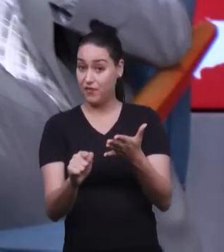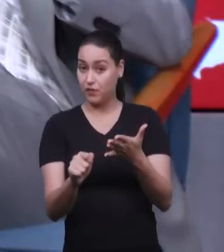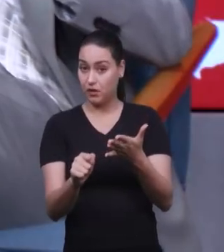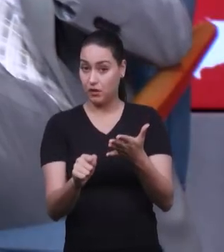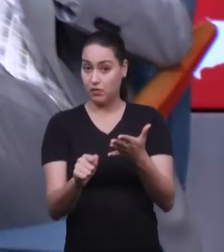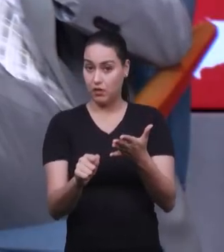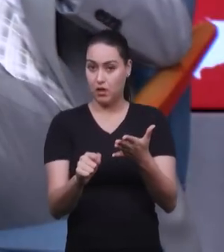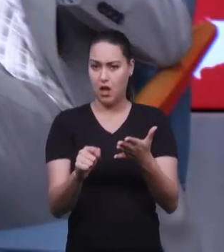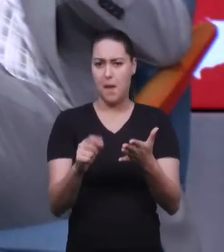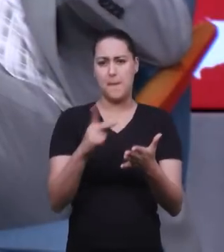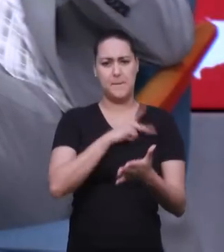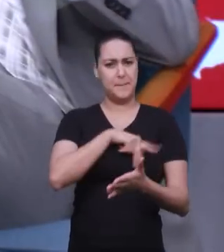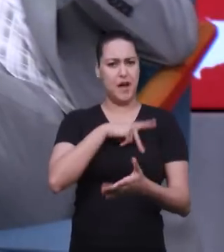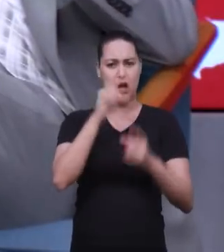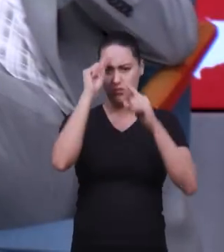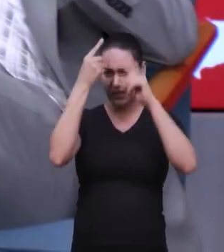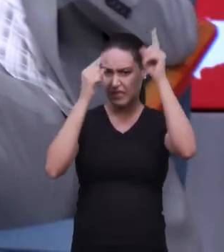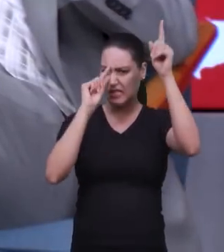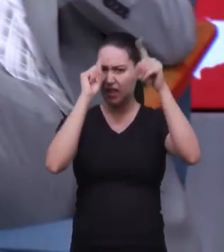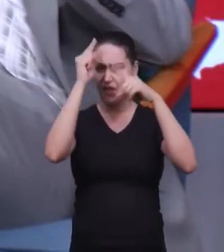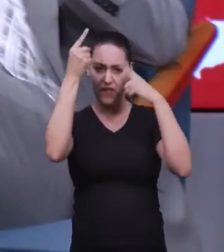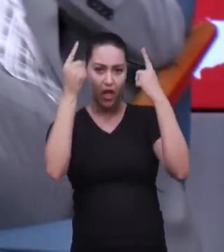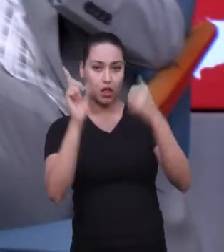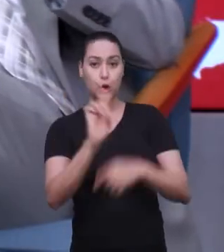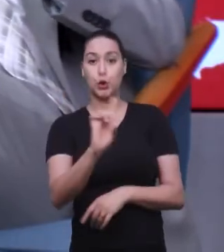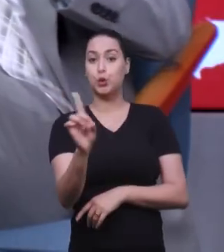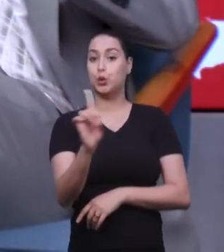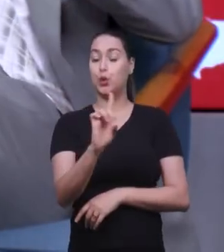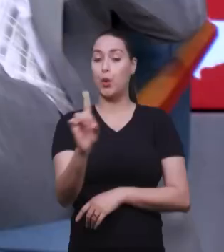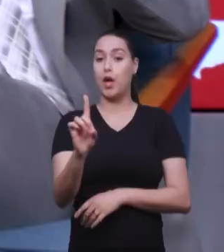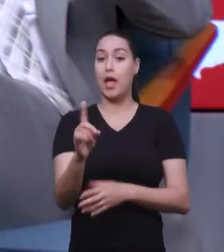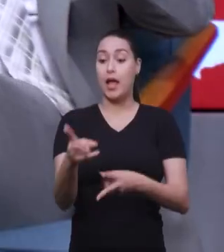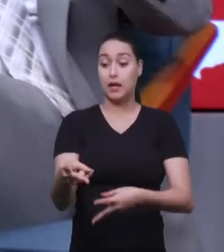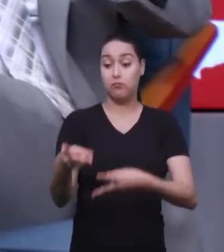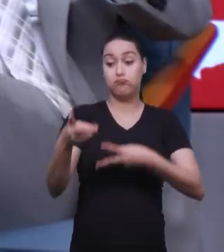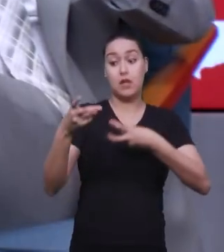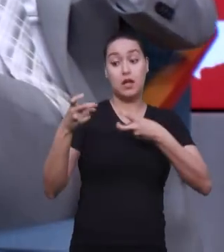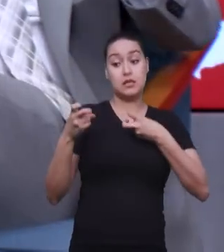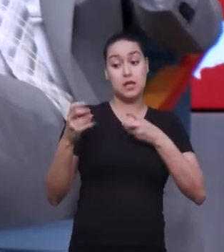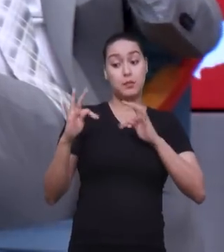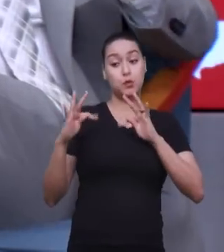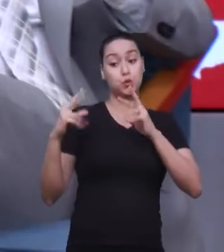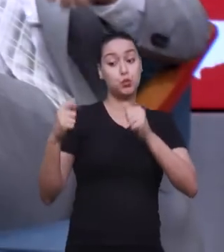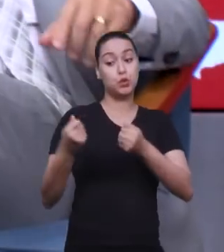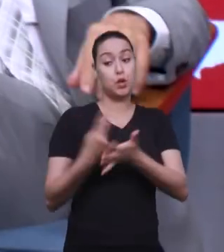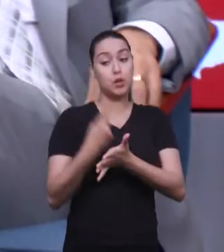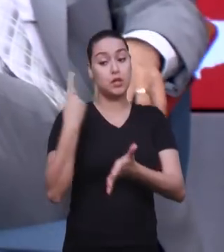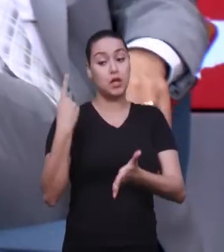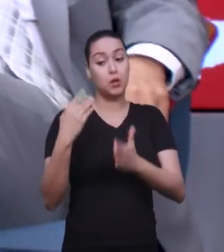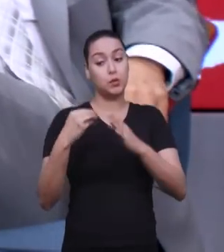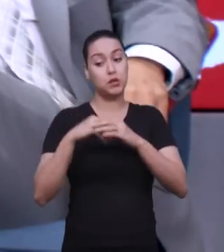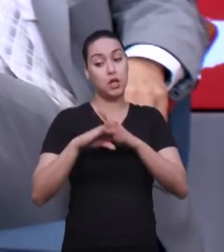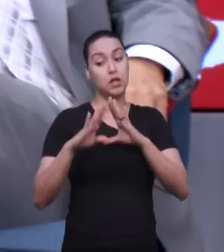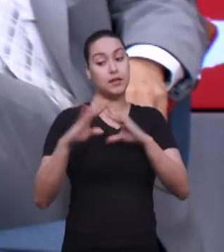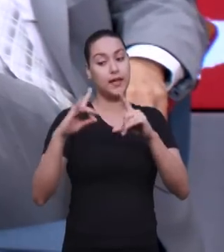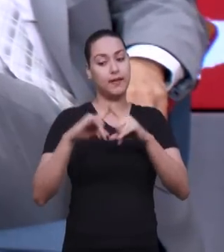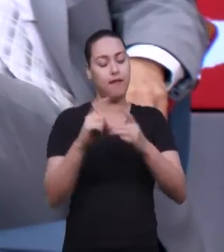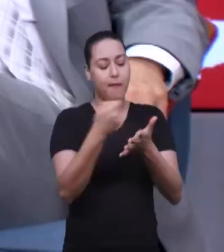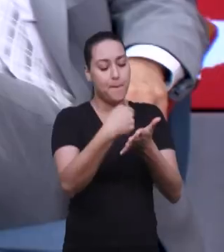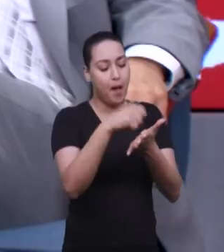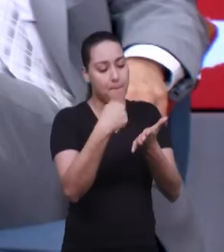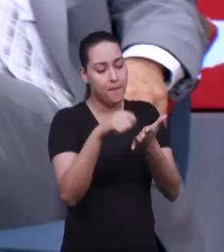descreve, repito, que ele não cria, que ele descreve daquilo que ele viu funcionar na vida da